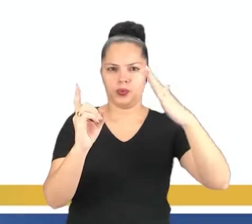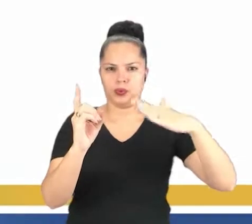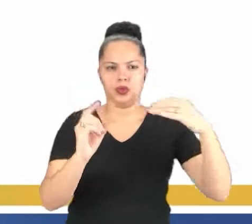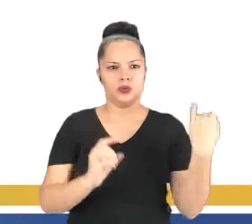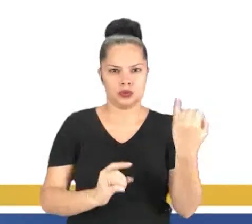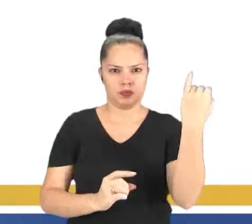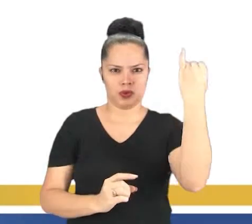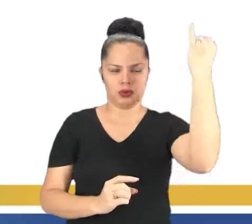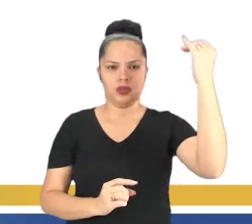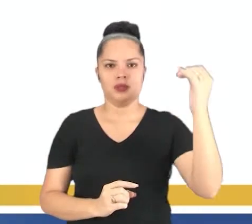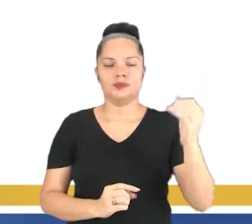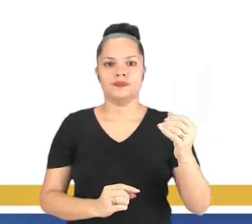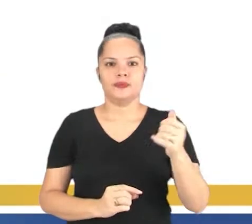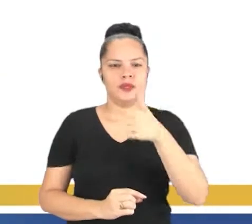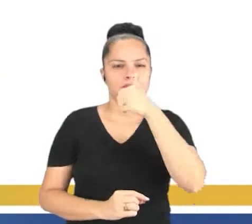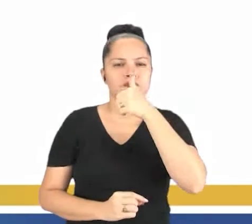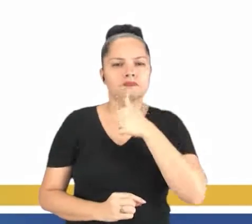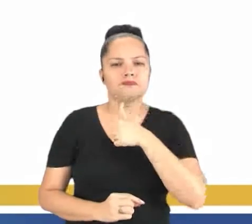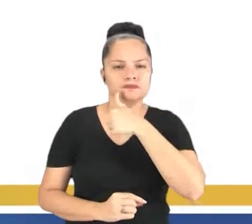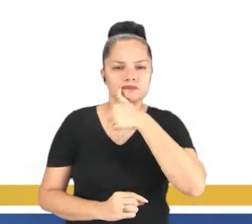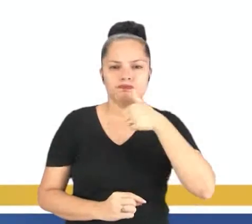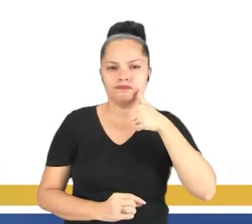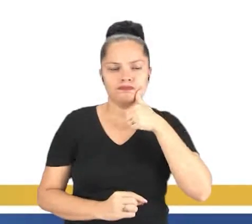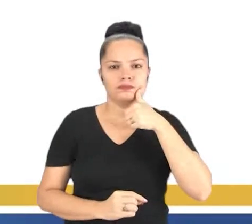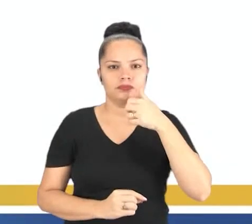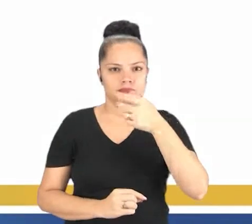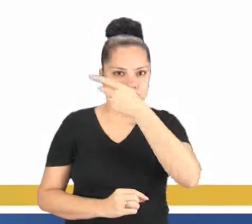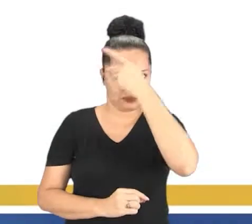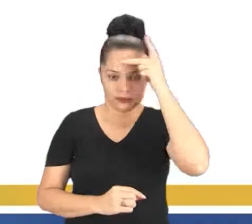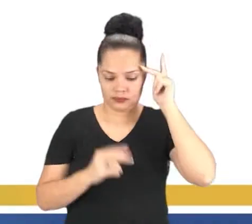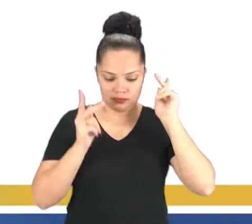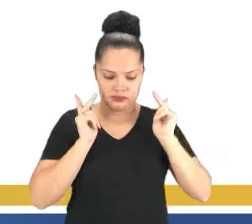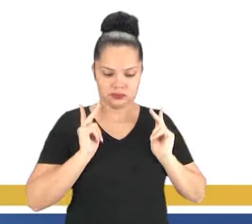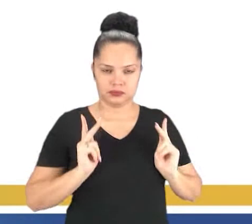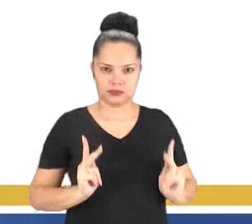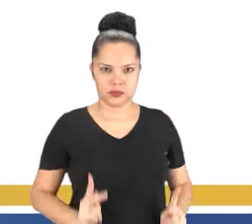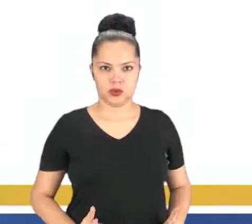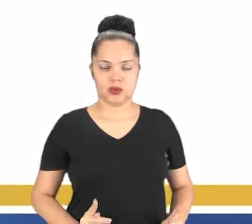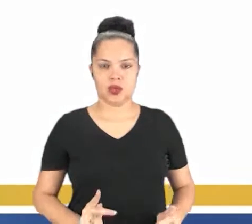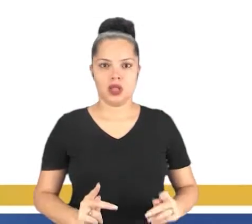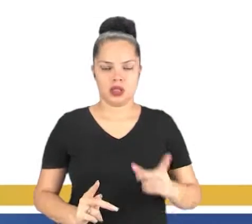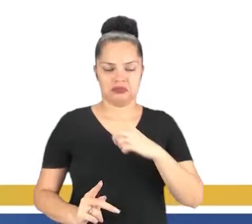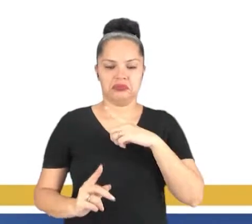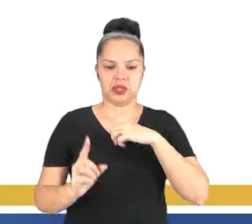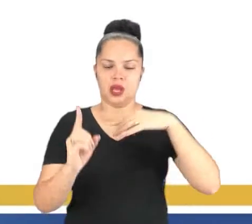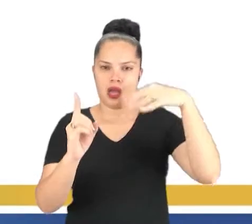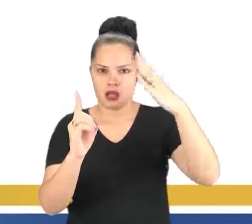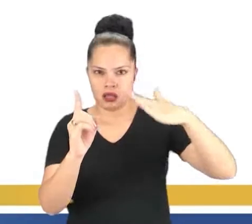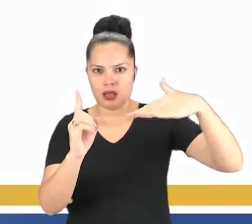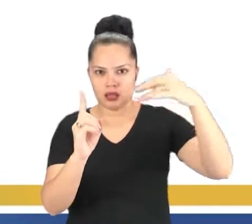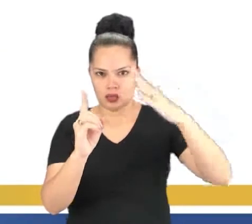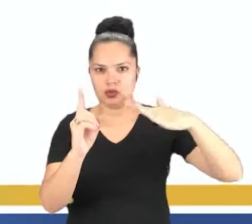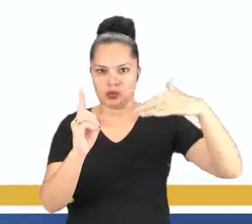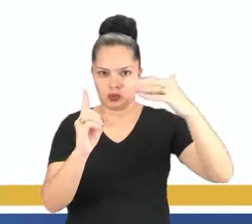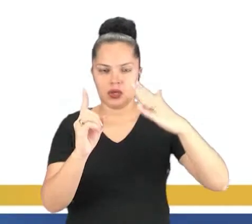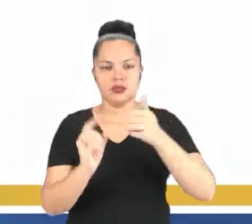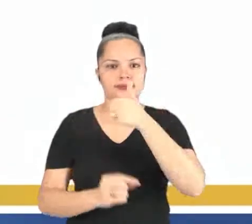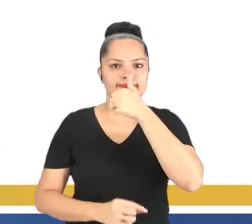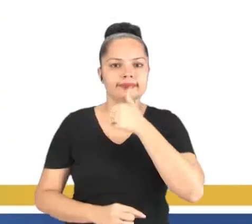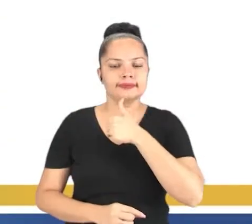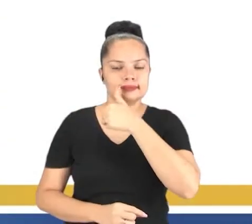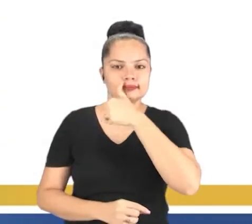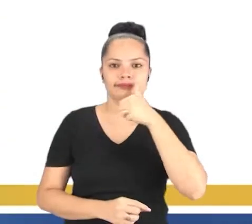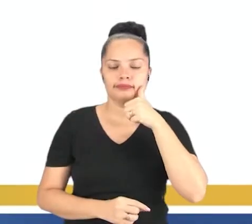eles realizavam sacrifícios humanos com com os prisioneiros judeus praticavam rituais de sacrifícios humanos né E também